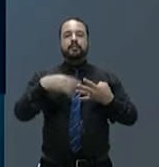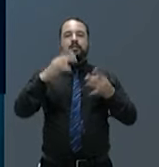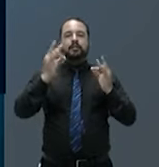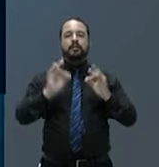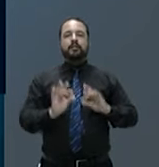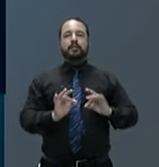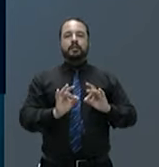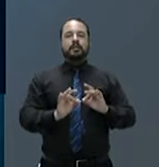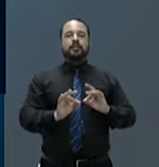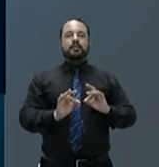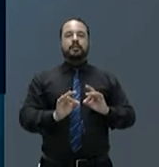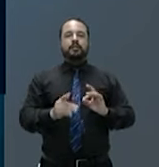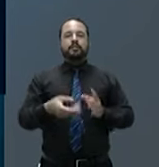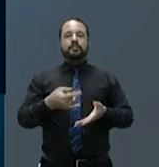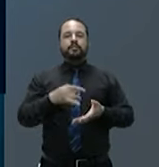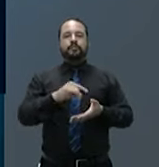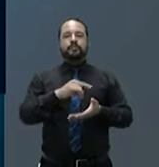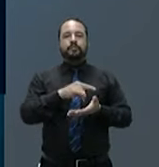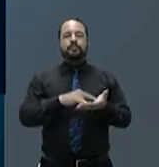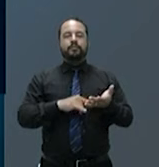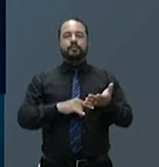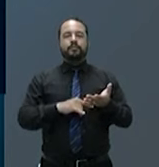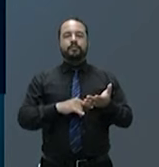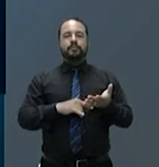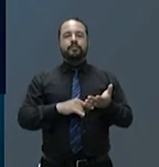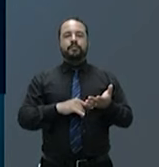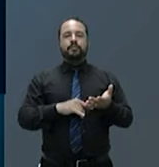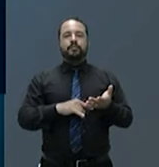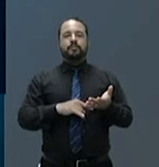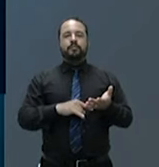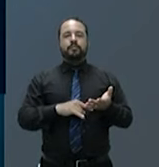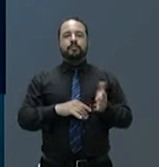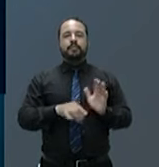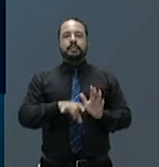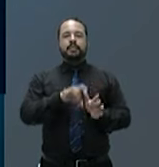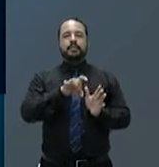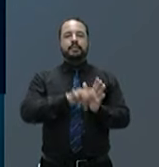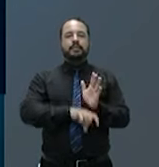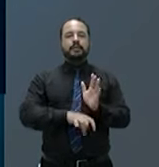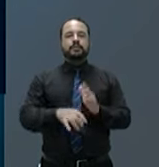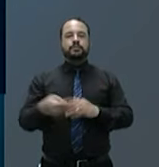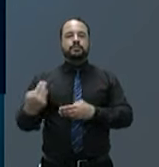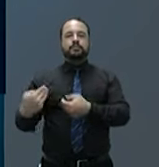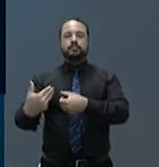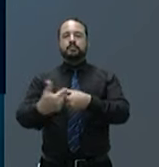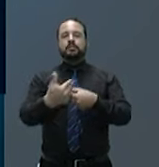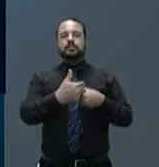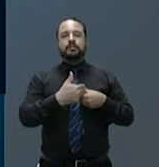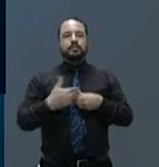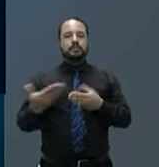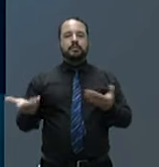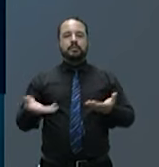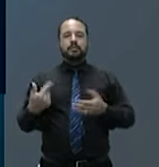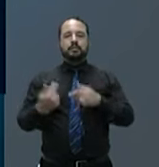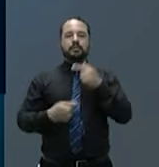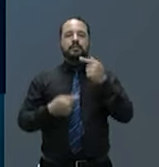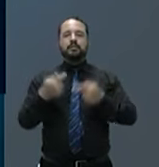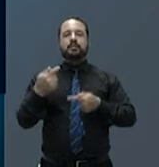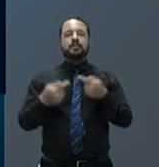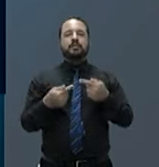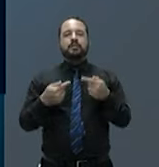em execução fiscal, uma taxa municipal, e nesse debate houve a suscitação de